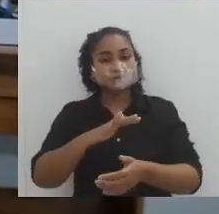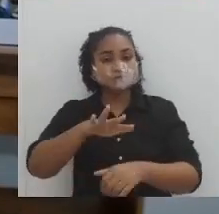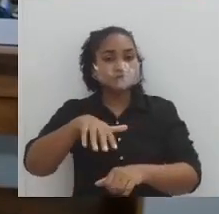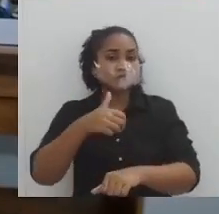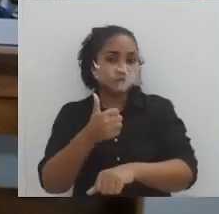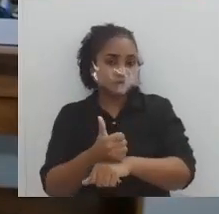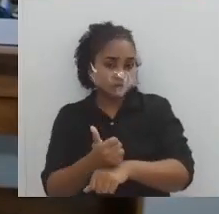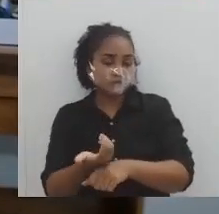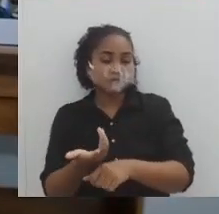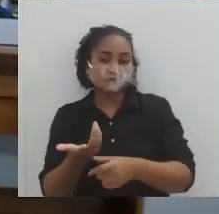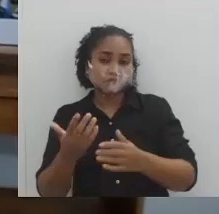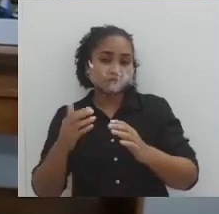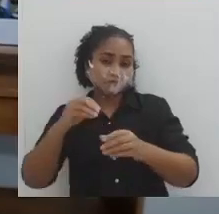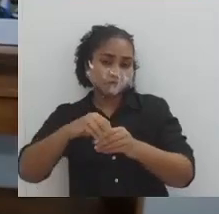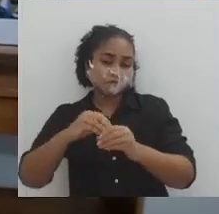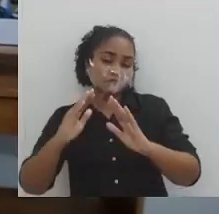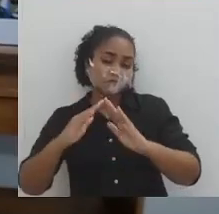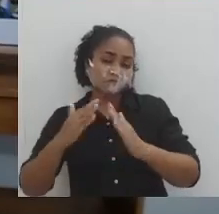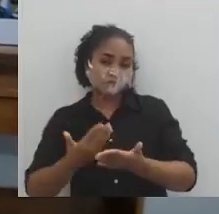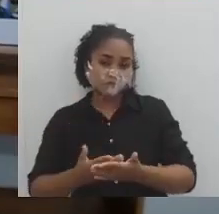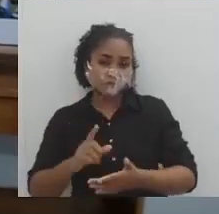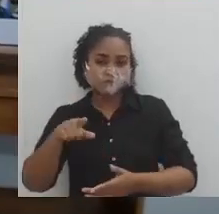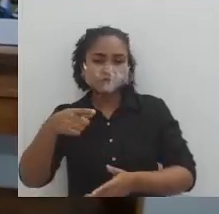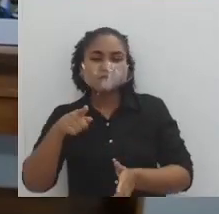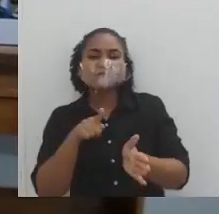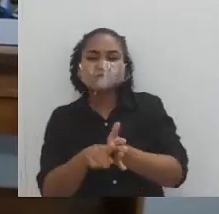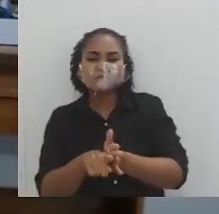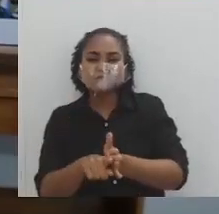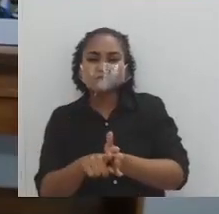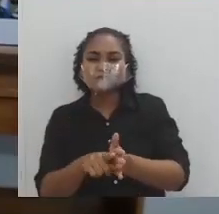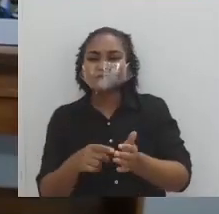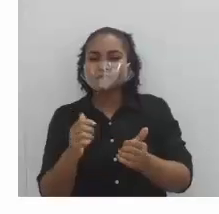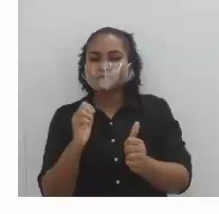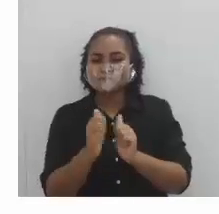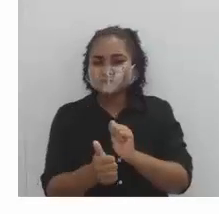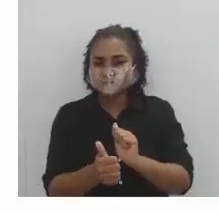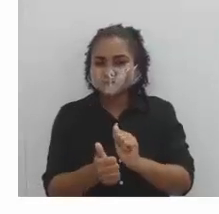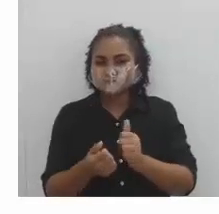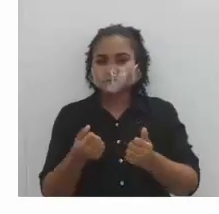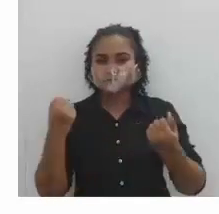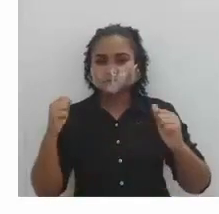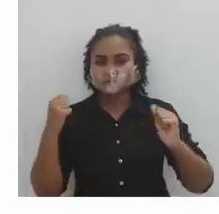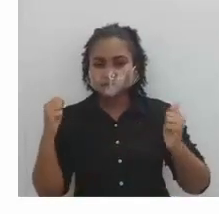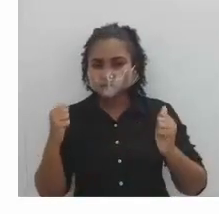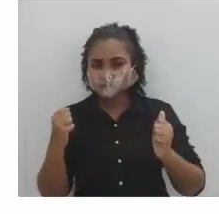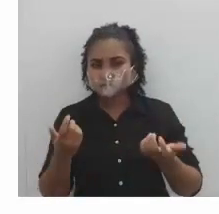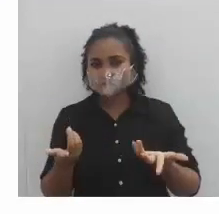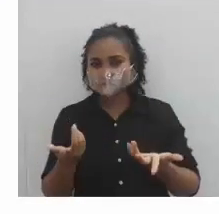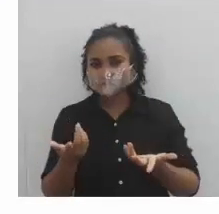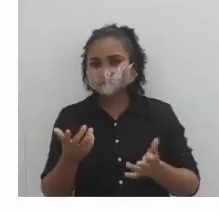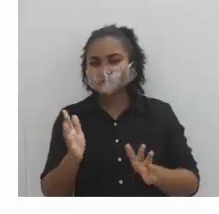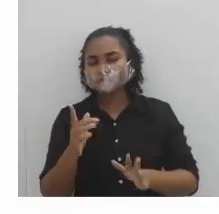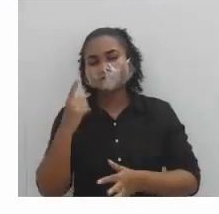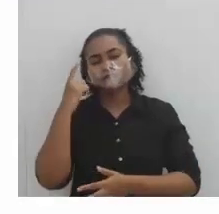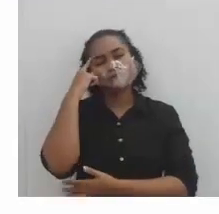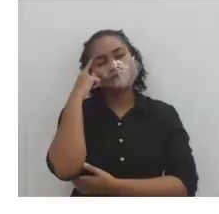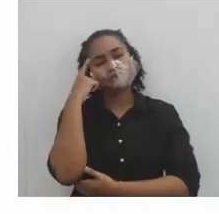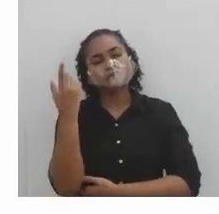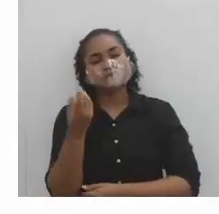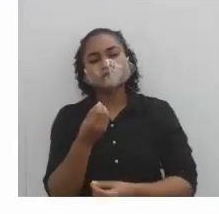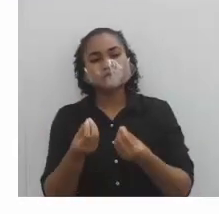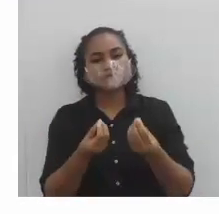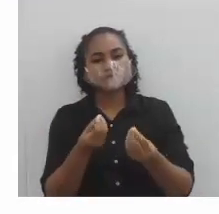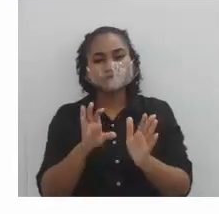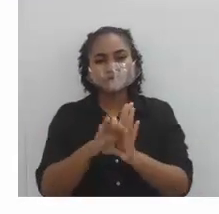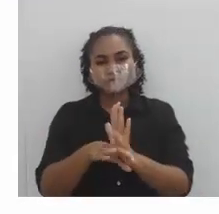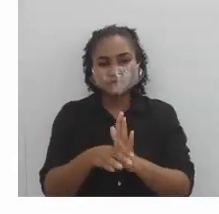escola, por exemplo. Outra pergunta: jogo é a mesma coisa que esporte? Alguém já se questionou sobre isso?